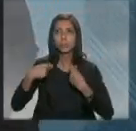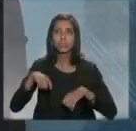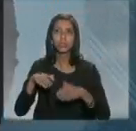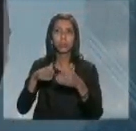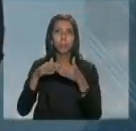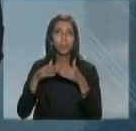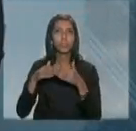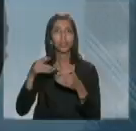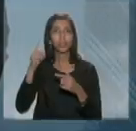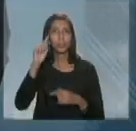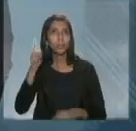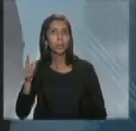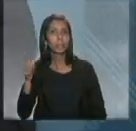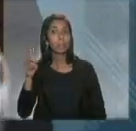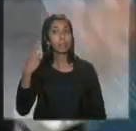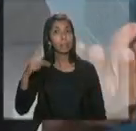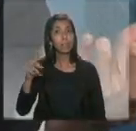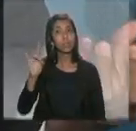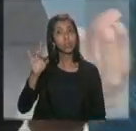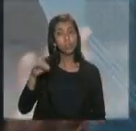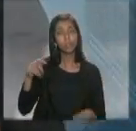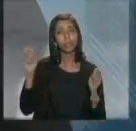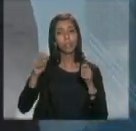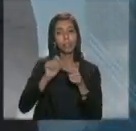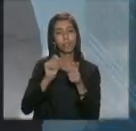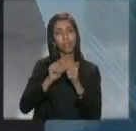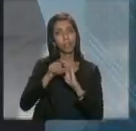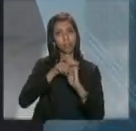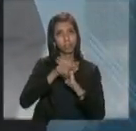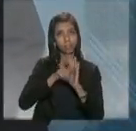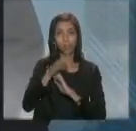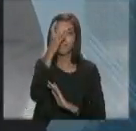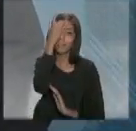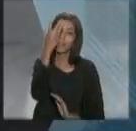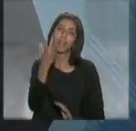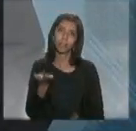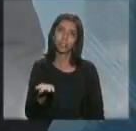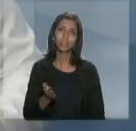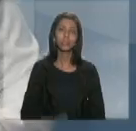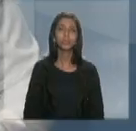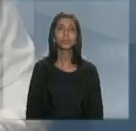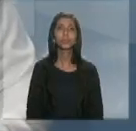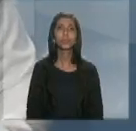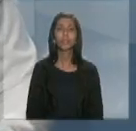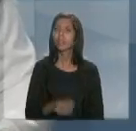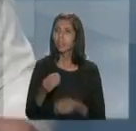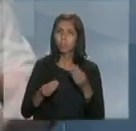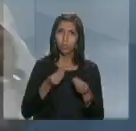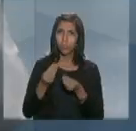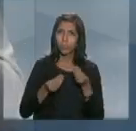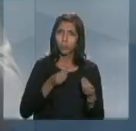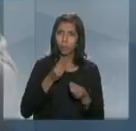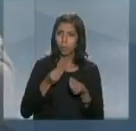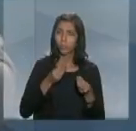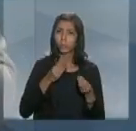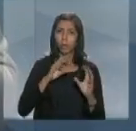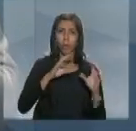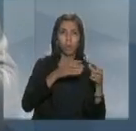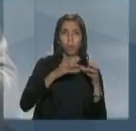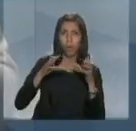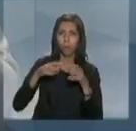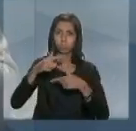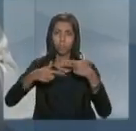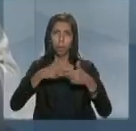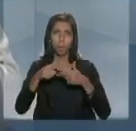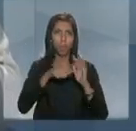ficar demandando serviço para a informática, eles já têm essa ferramenta para poder fazer essas análises. Facilita, né? Raul, e como é que os órgãos que